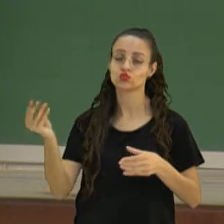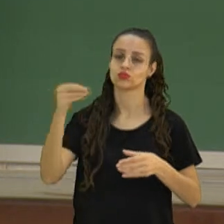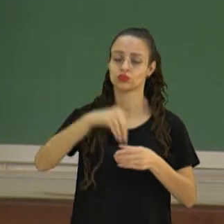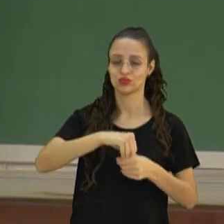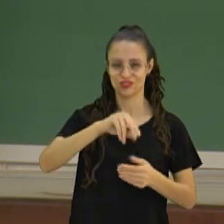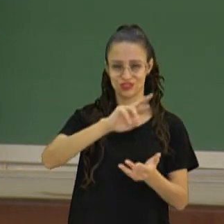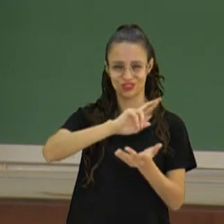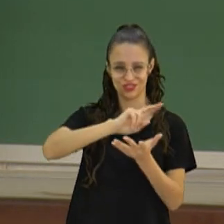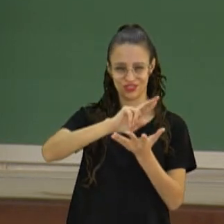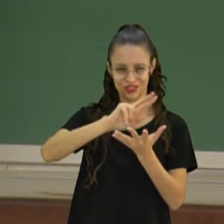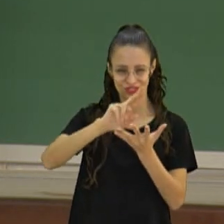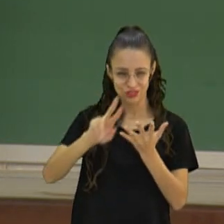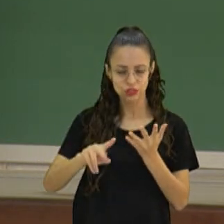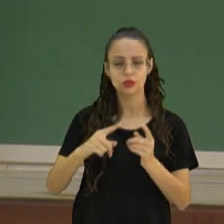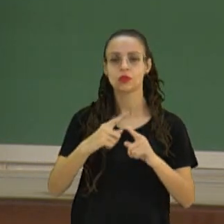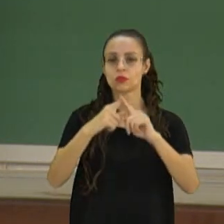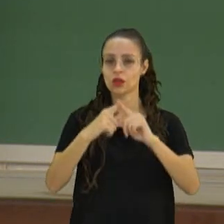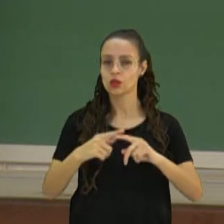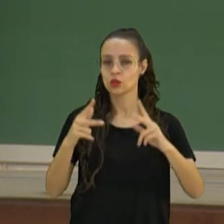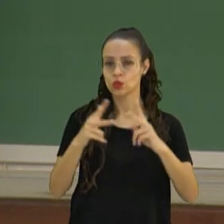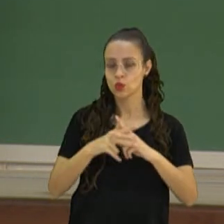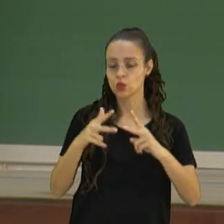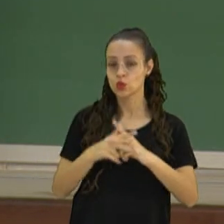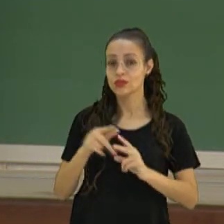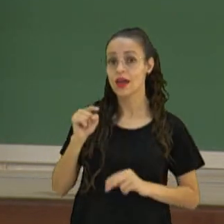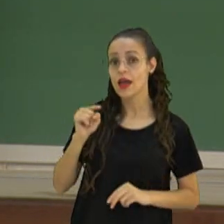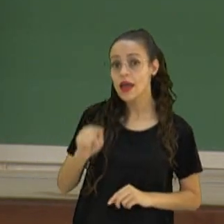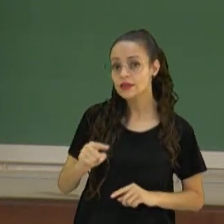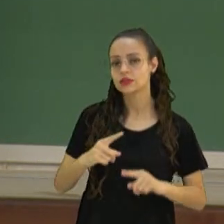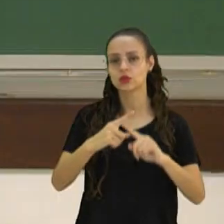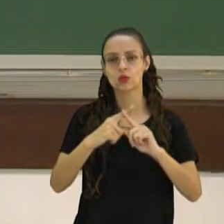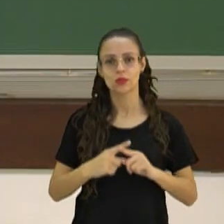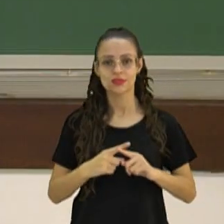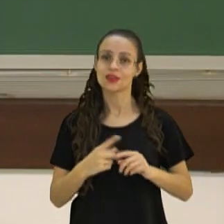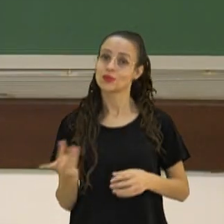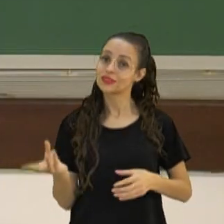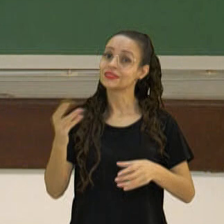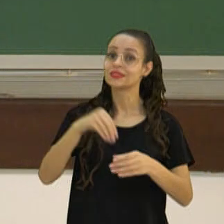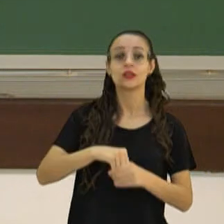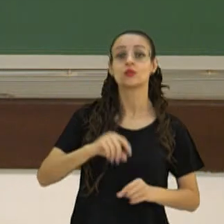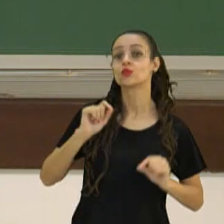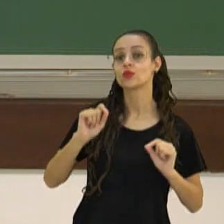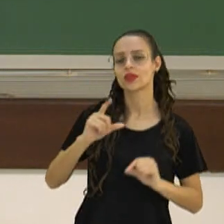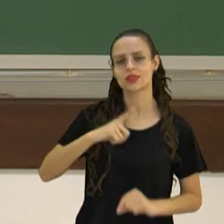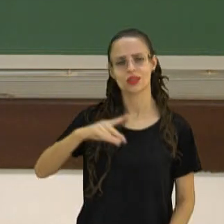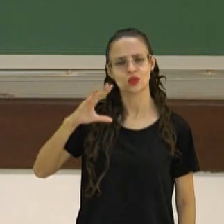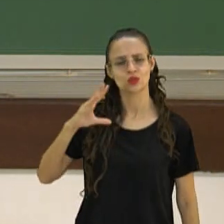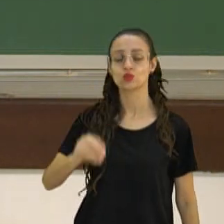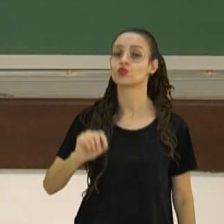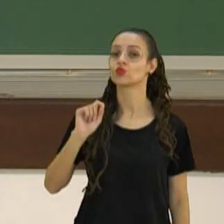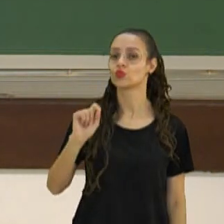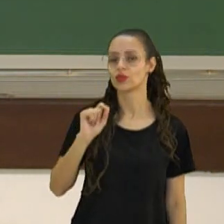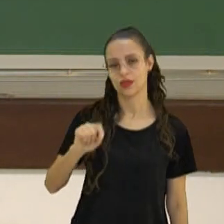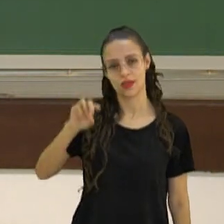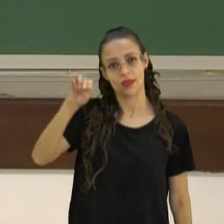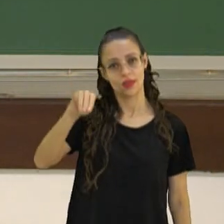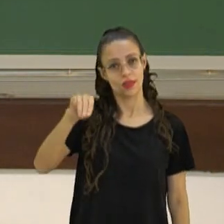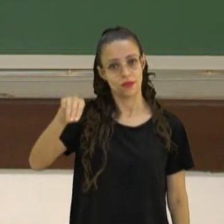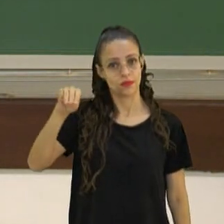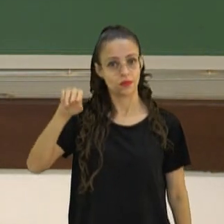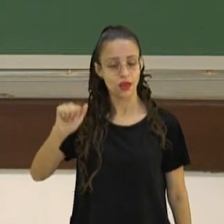modalidades de esporte de combate que nós vimos nessas aulas, esta competição reúne, né, estamos falando do MMA, né, é